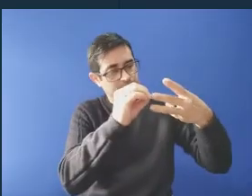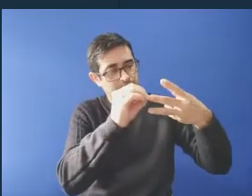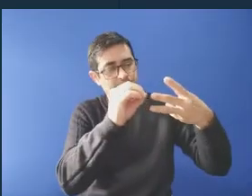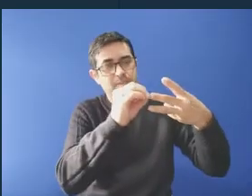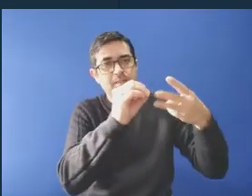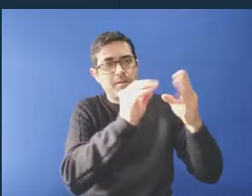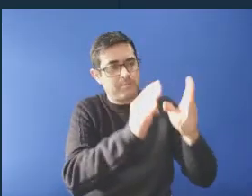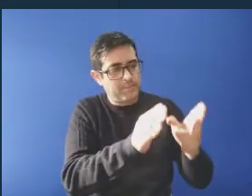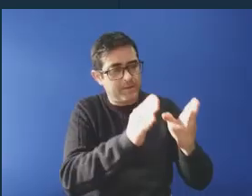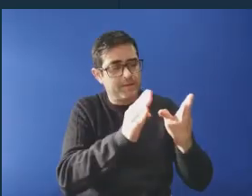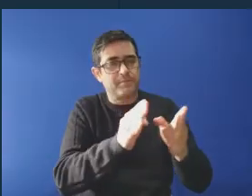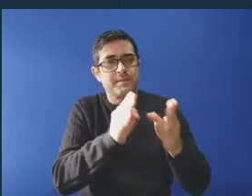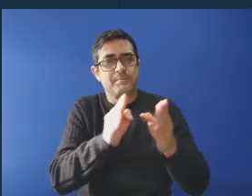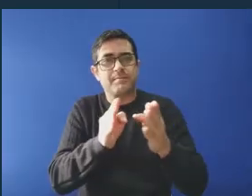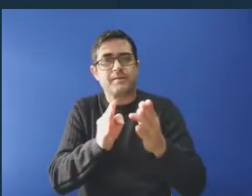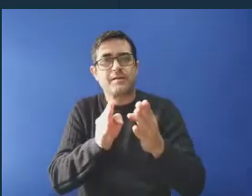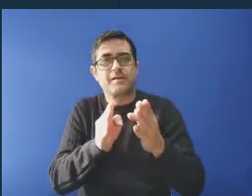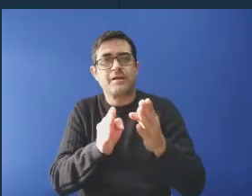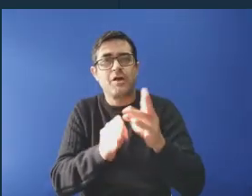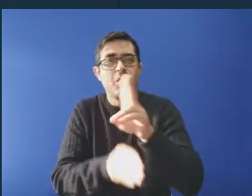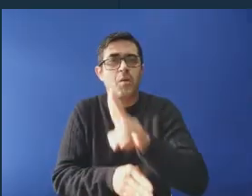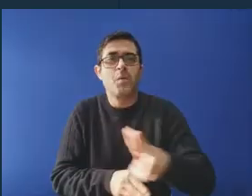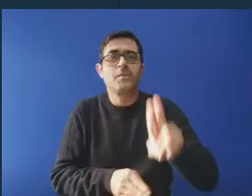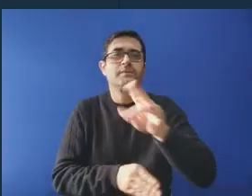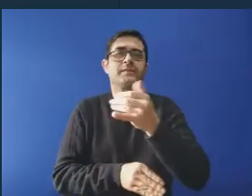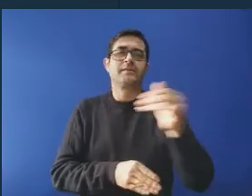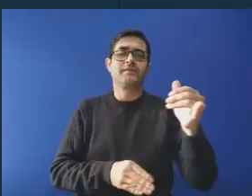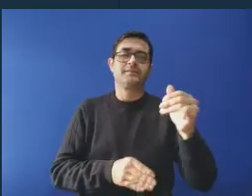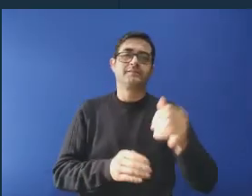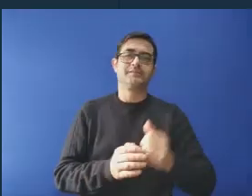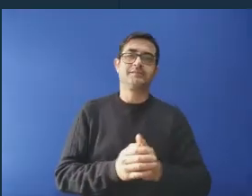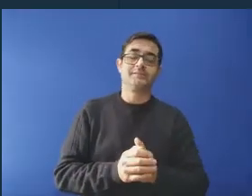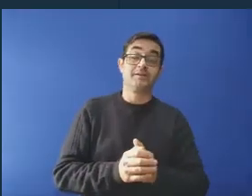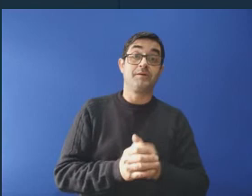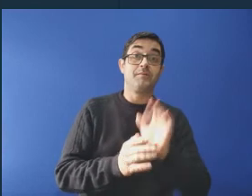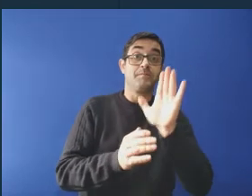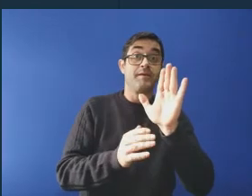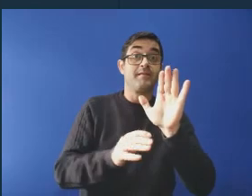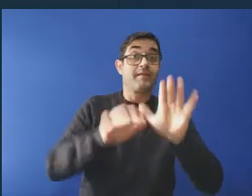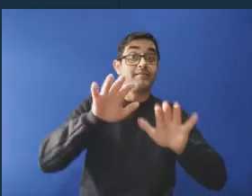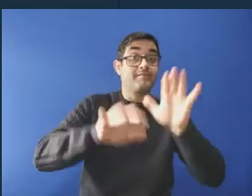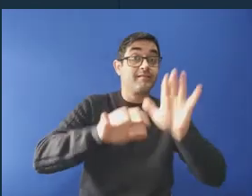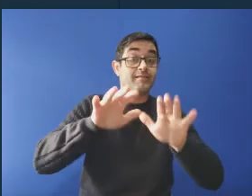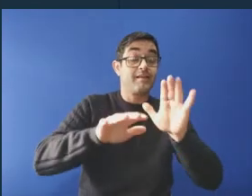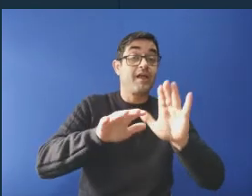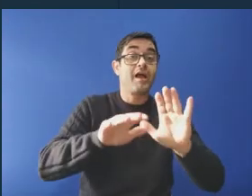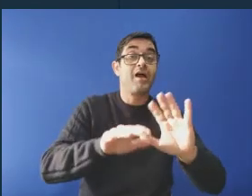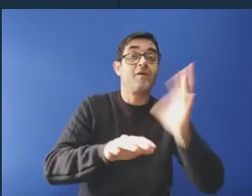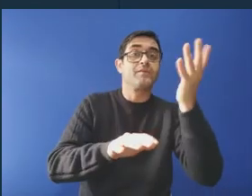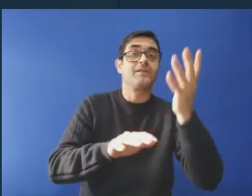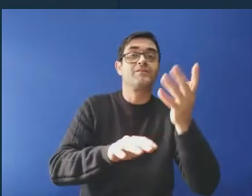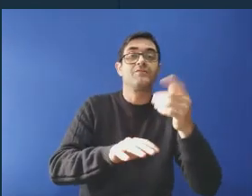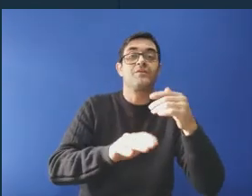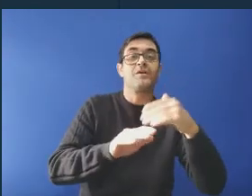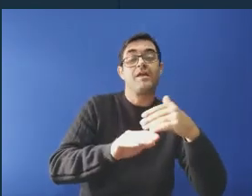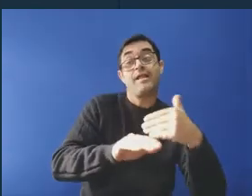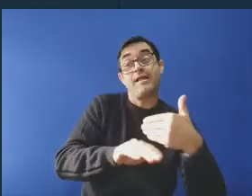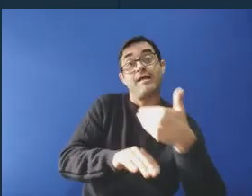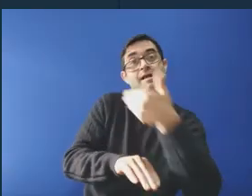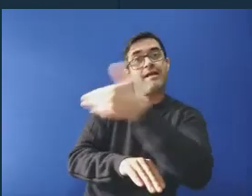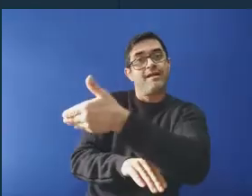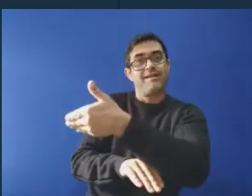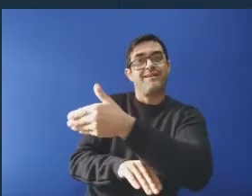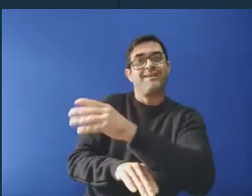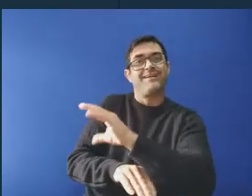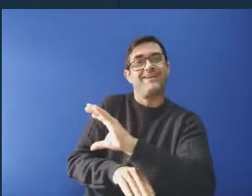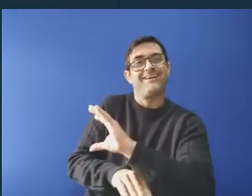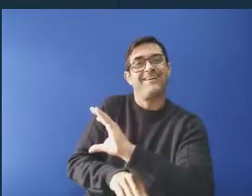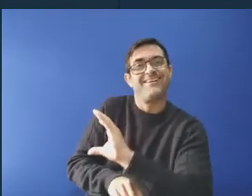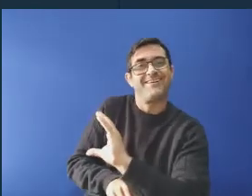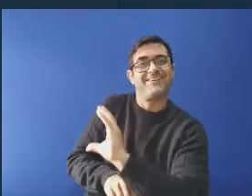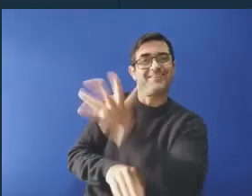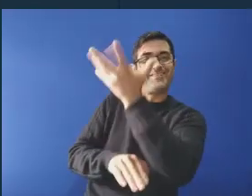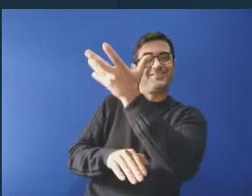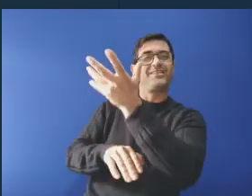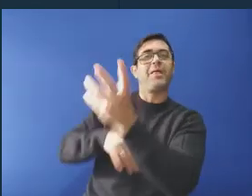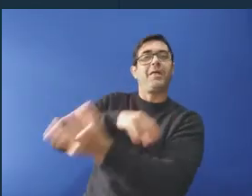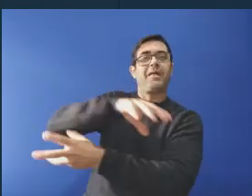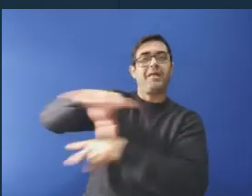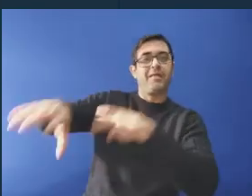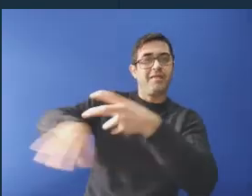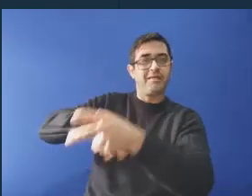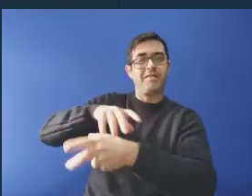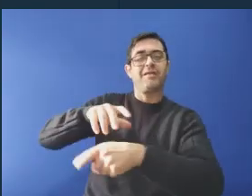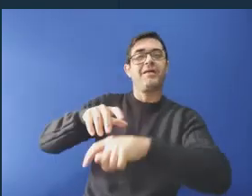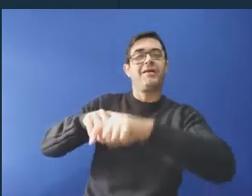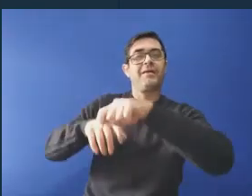além disso, ela causa desordem nas vizinhanças, produzindo aquilo que a gente chama de resíduo. Então, quando as células